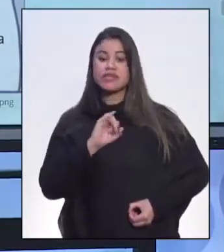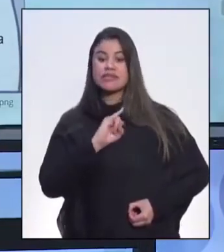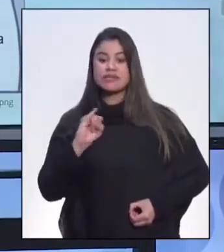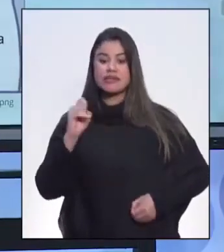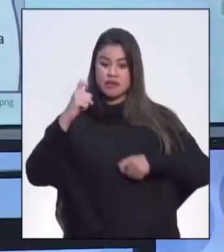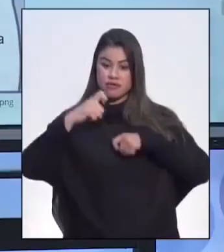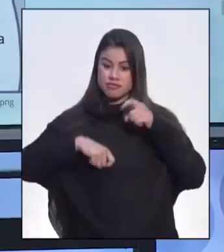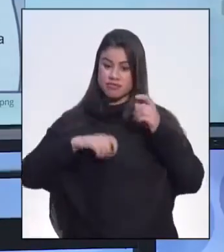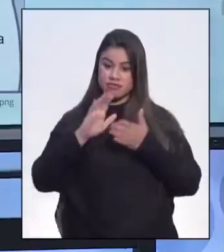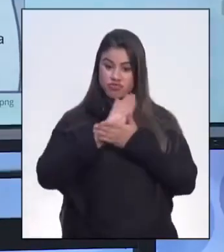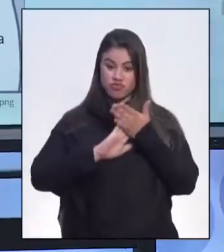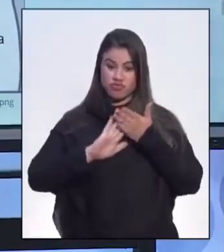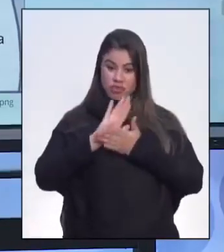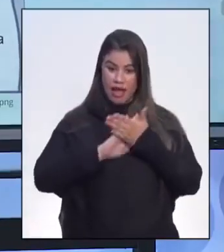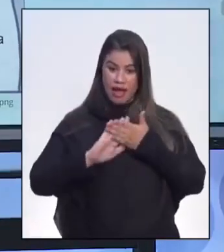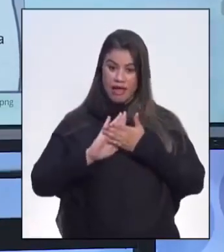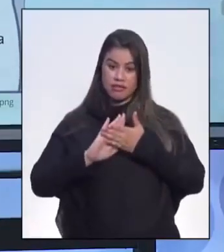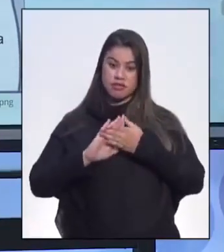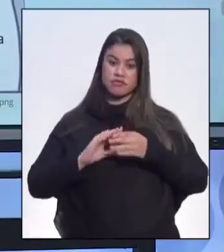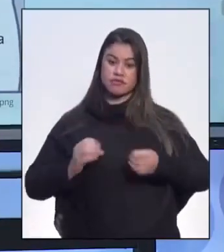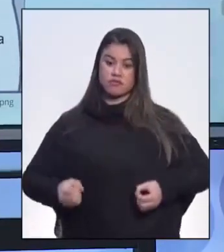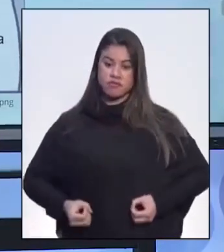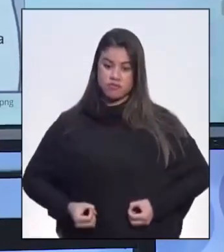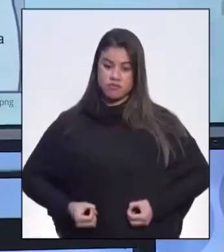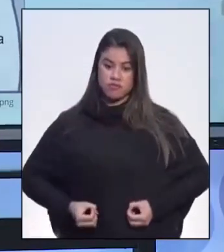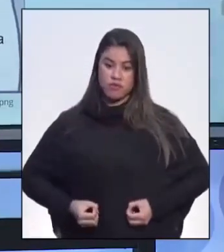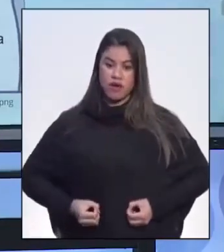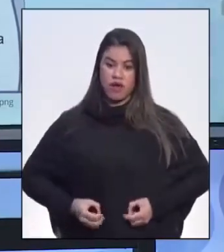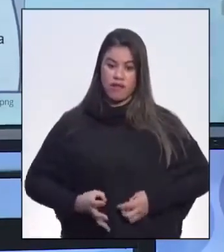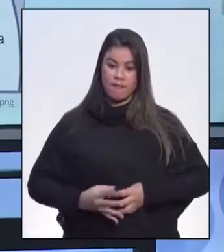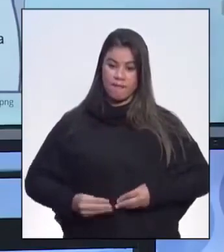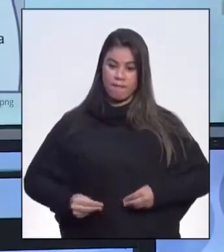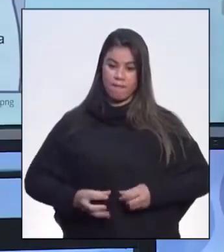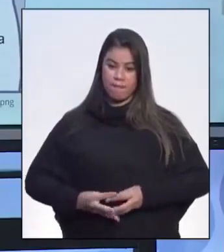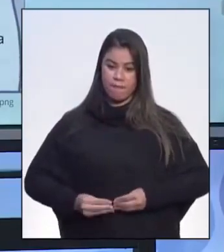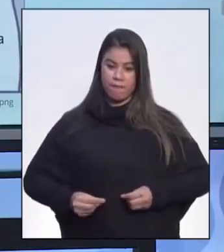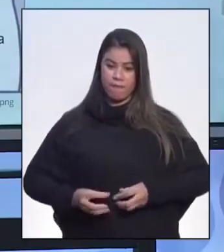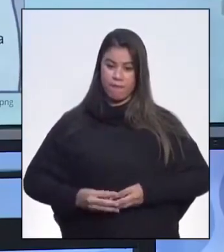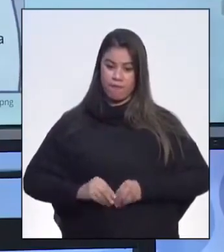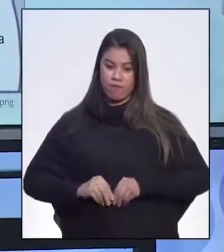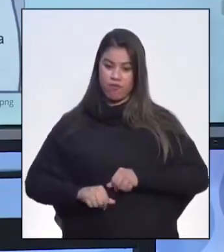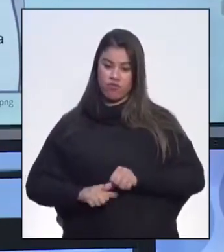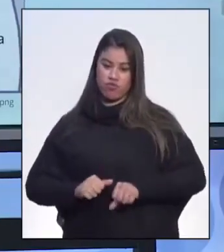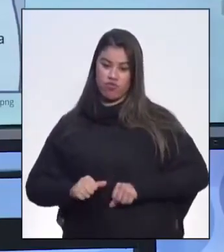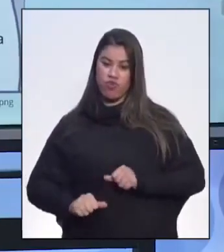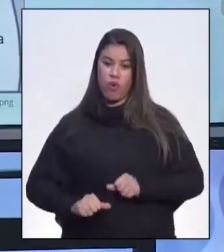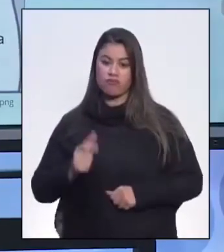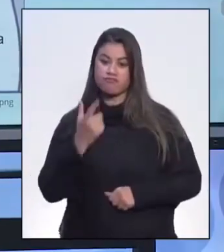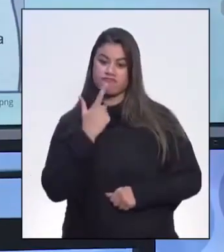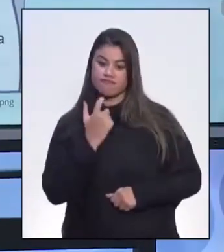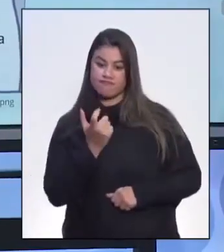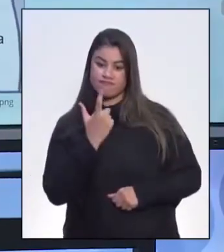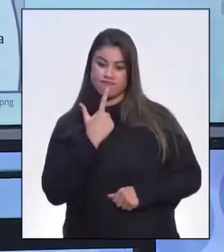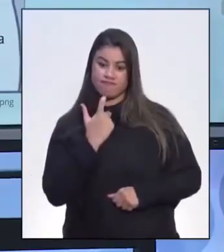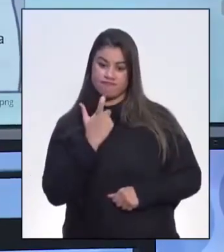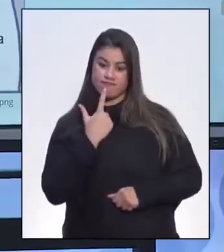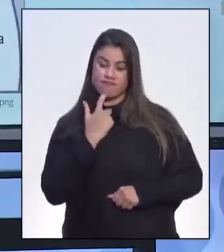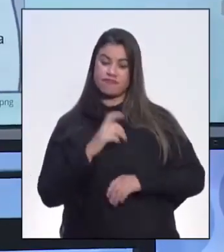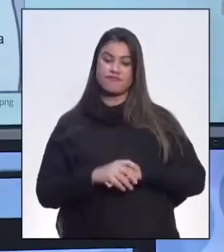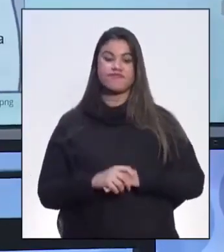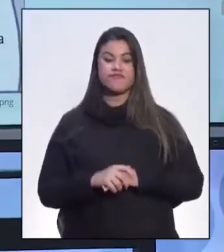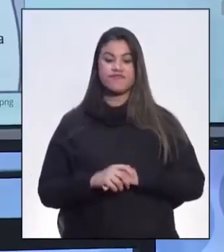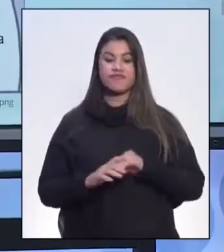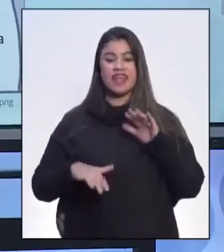fecundado, essa parede do útero aqui vai escamar e vai sair na forma de menstruação. Basicamente é isso. Às vezes algumas